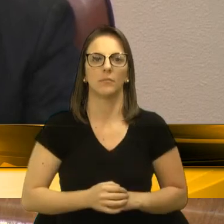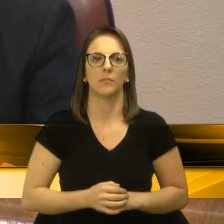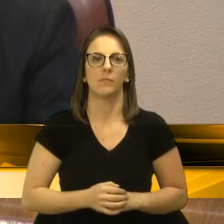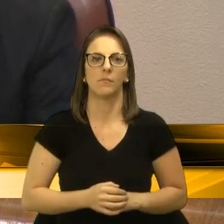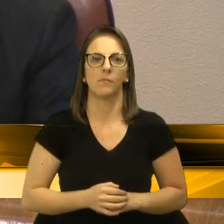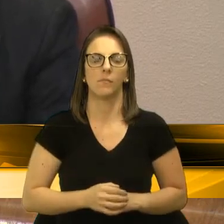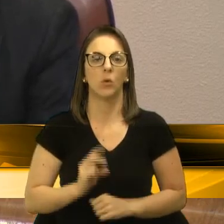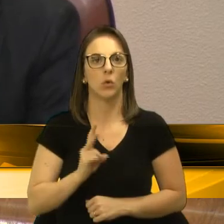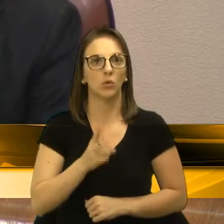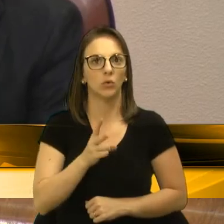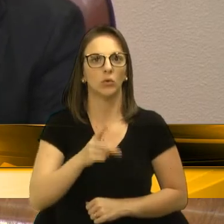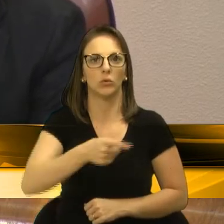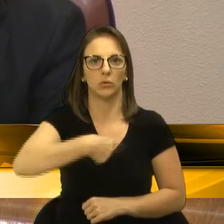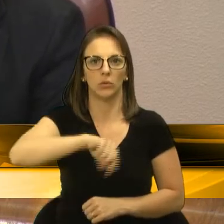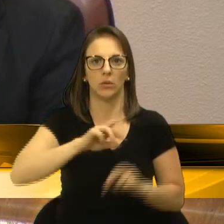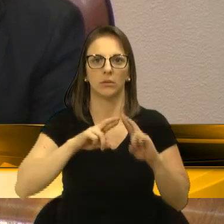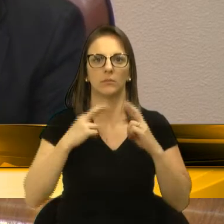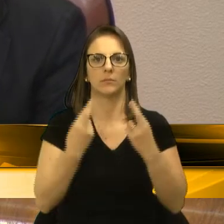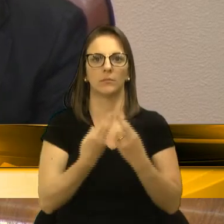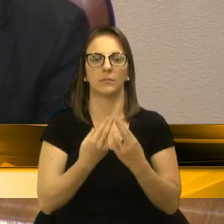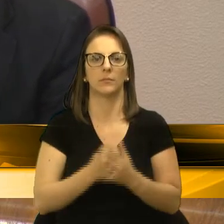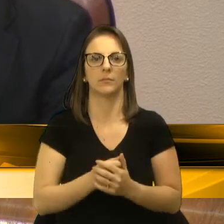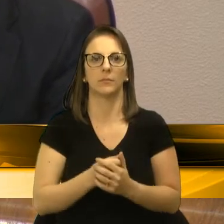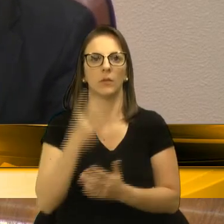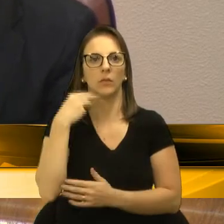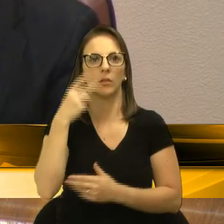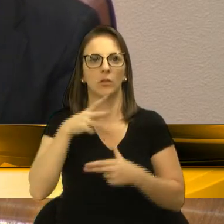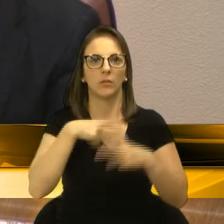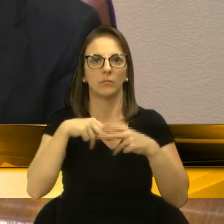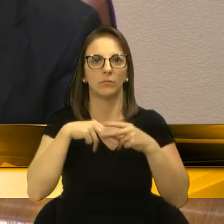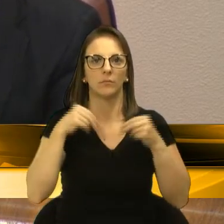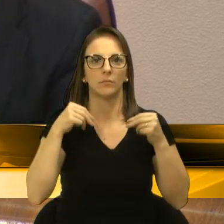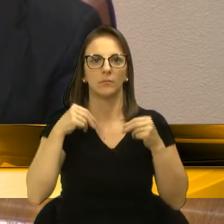a nossa sessão. Vereador Ricardo Daneluz.